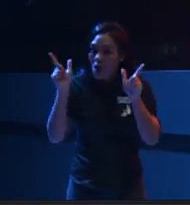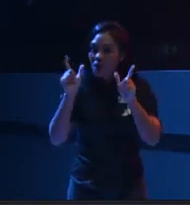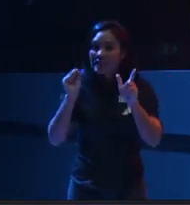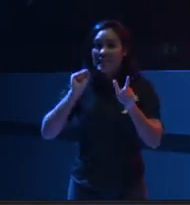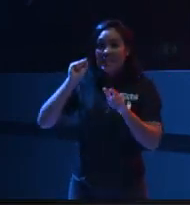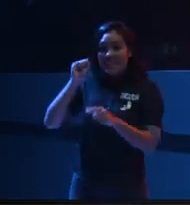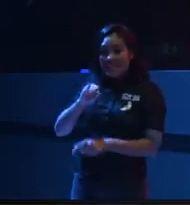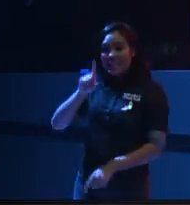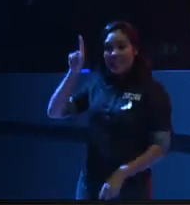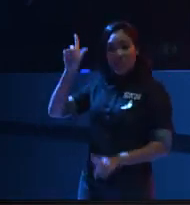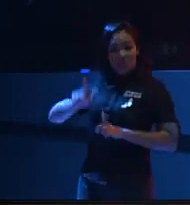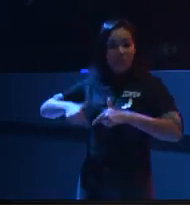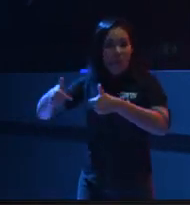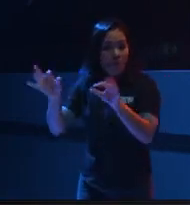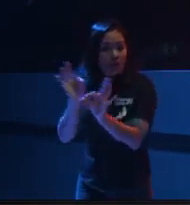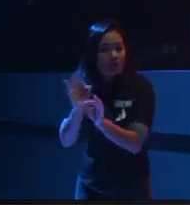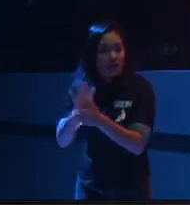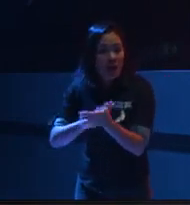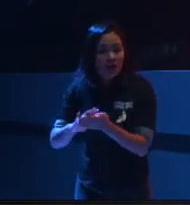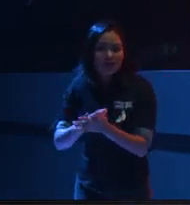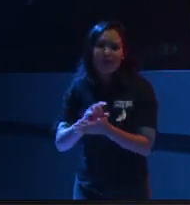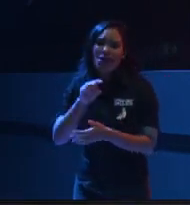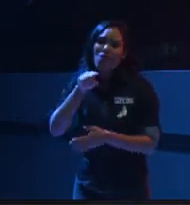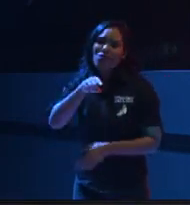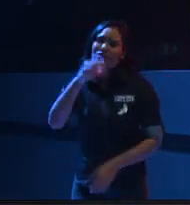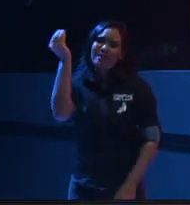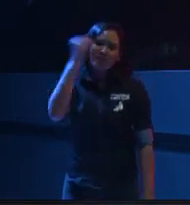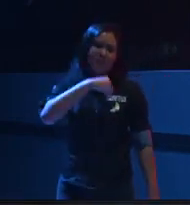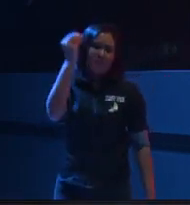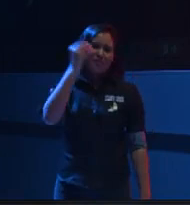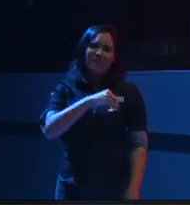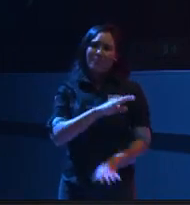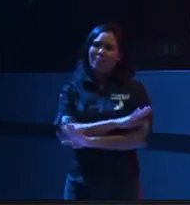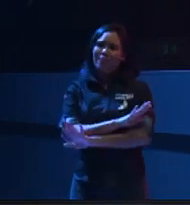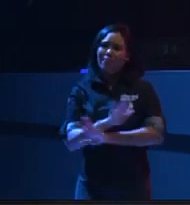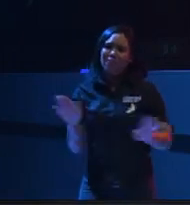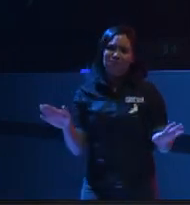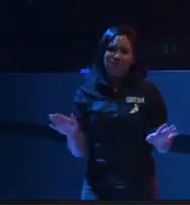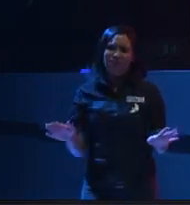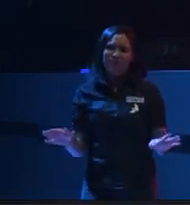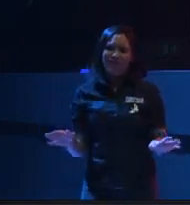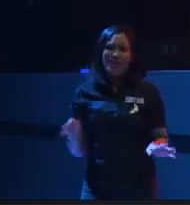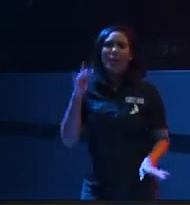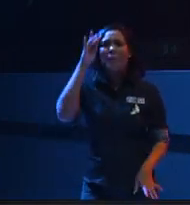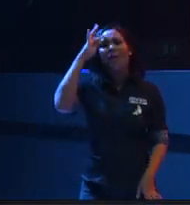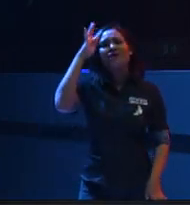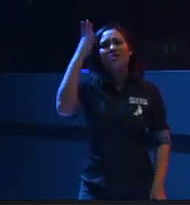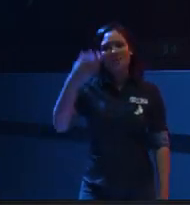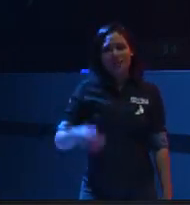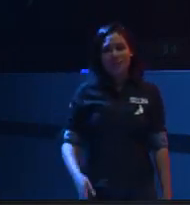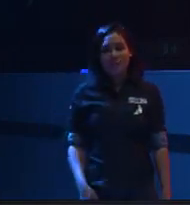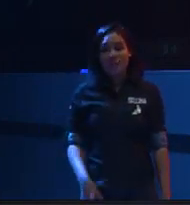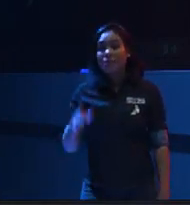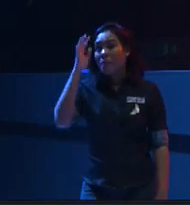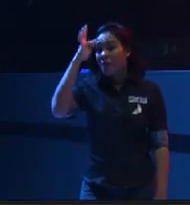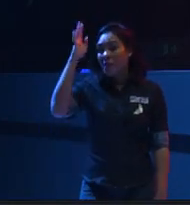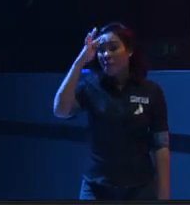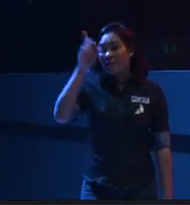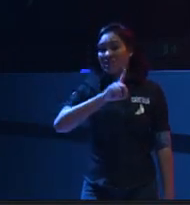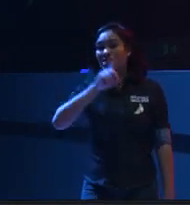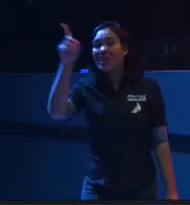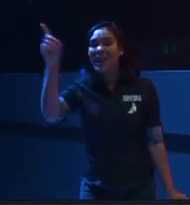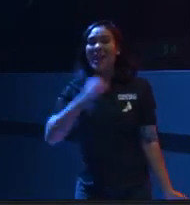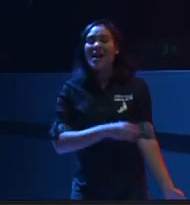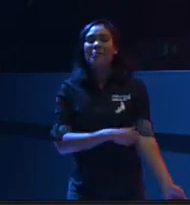eu fico imaginando quantos mil litros de álcool gel The Gathering em volta da rainha da Inglaterra